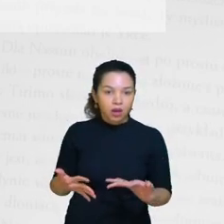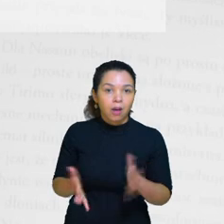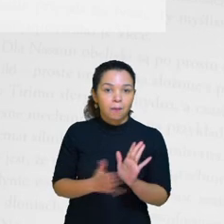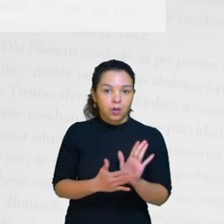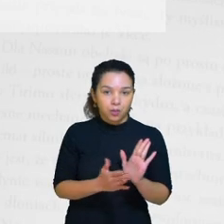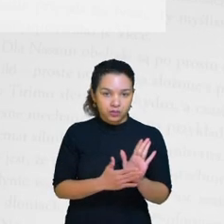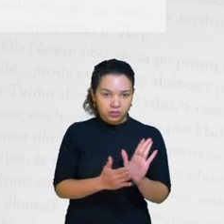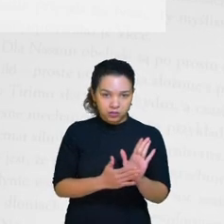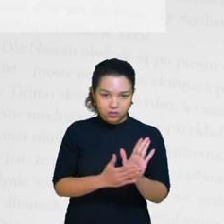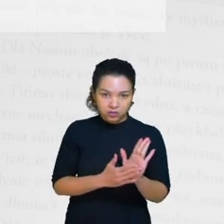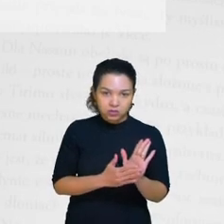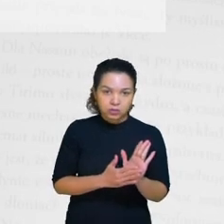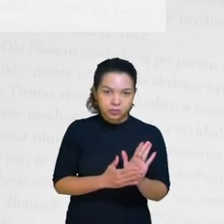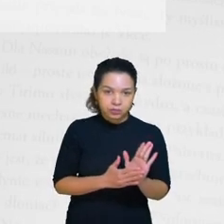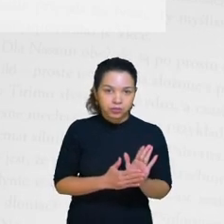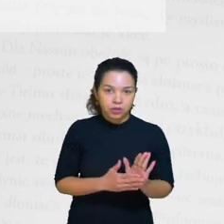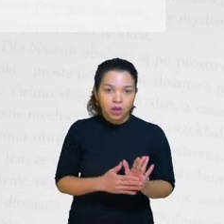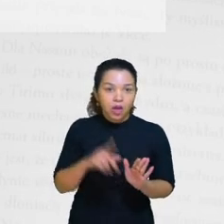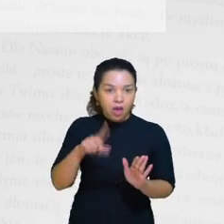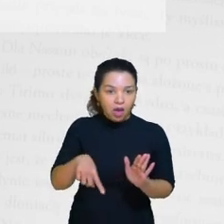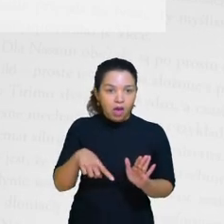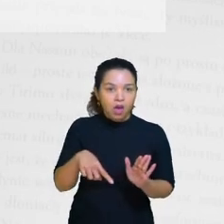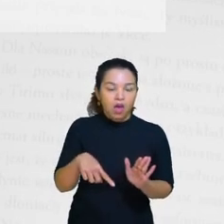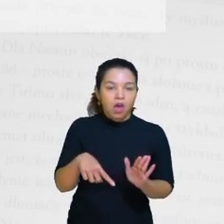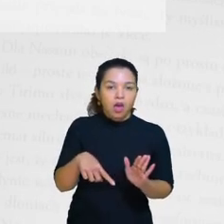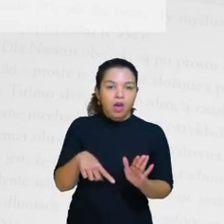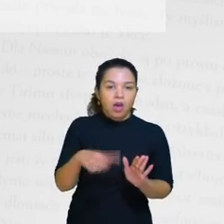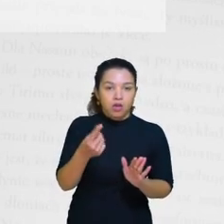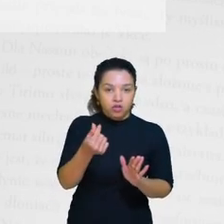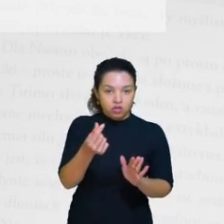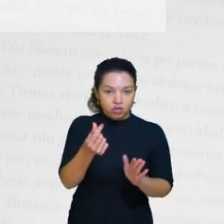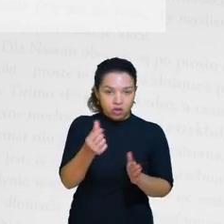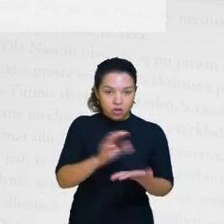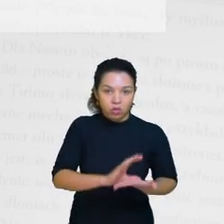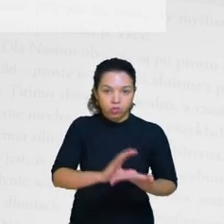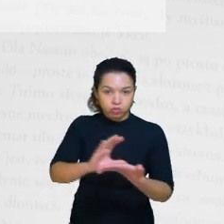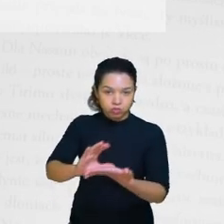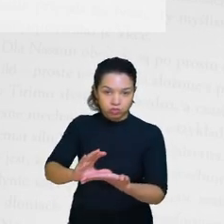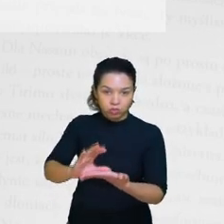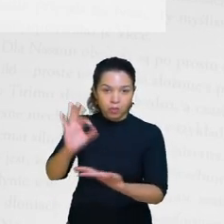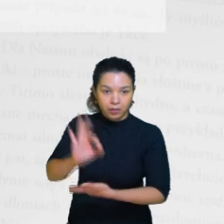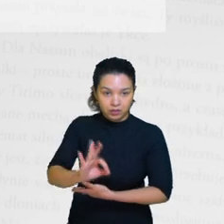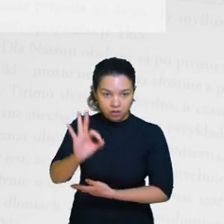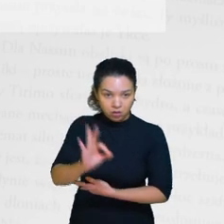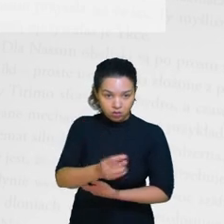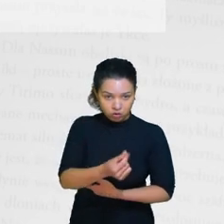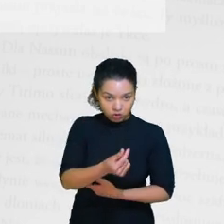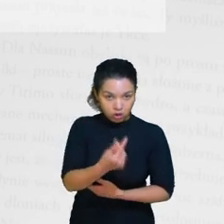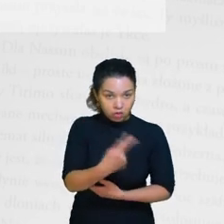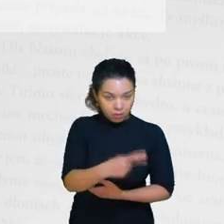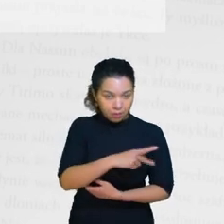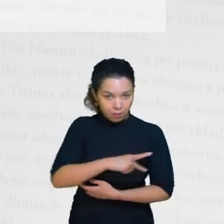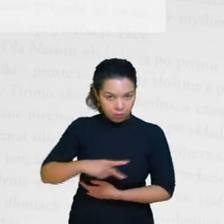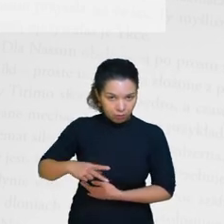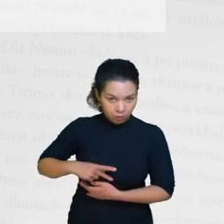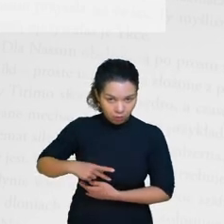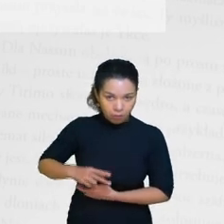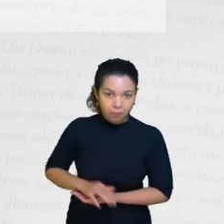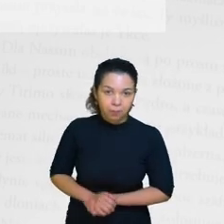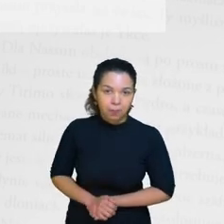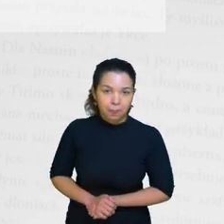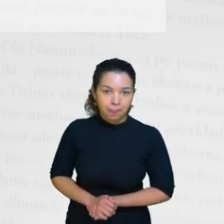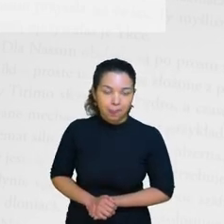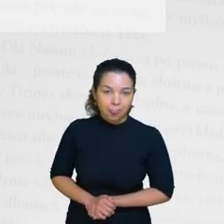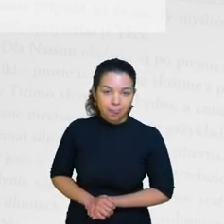é que é destinação de um percentual eh dos recursos públicos para subsidiar oferta das licenciaturas